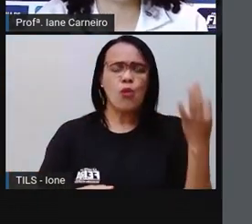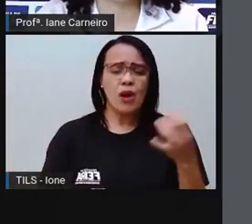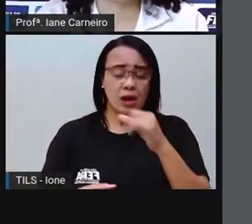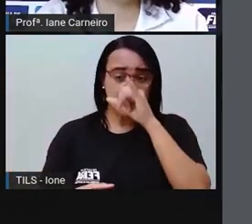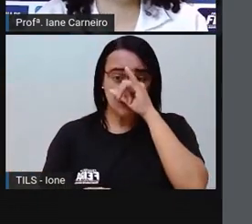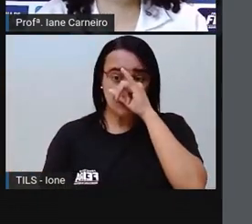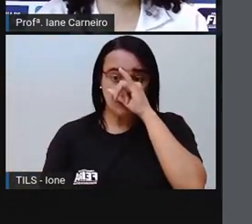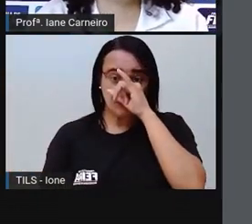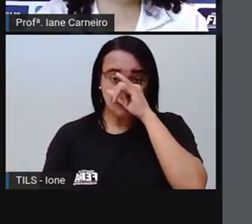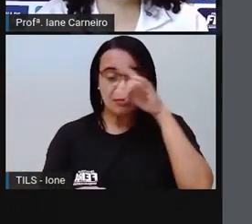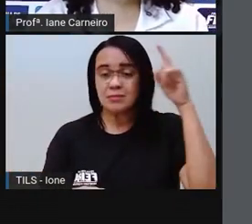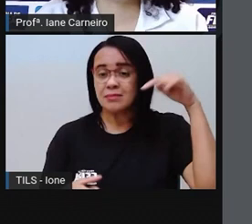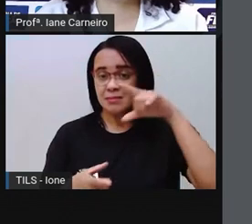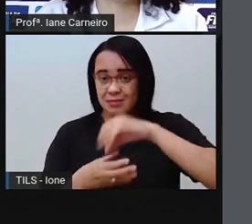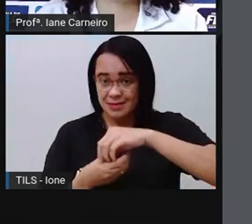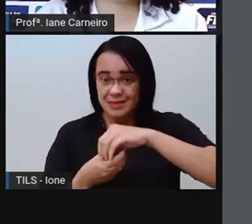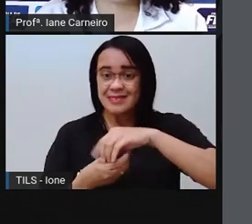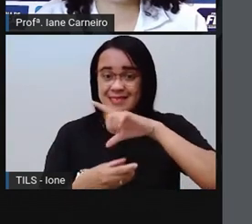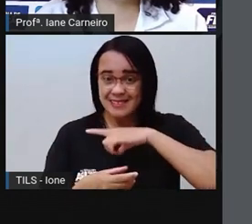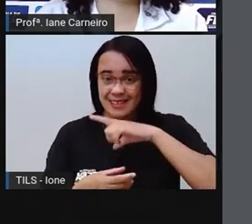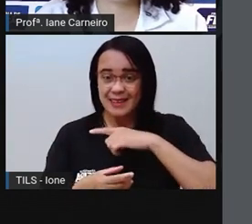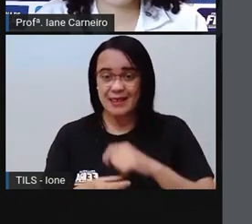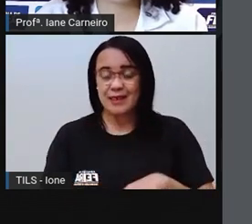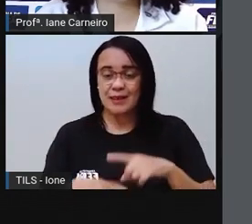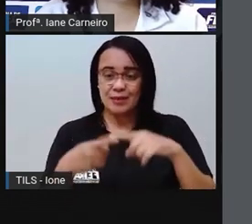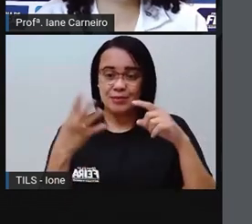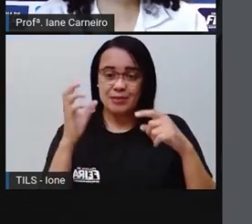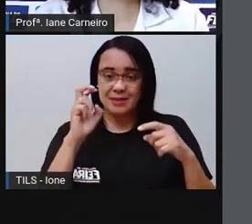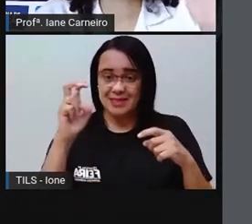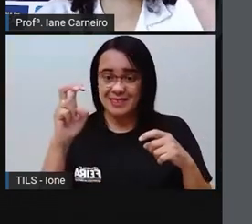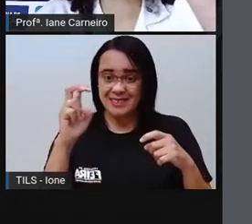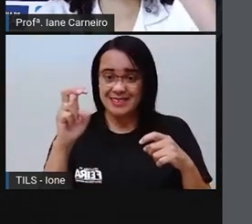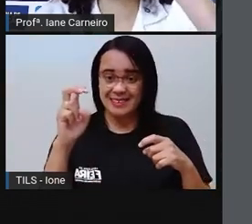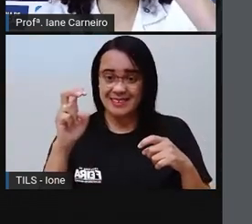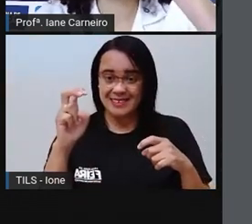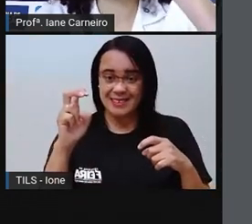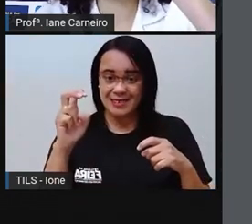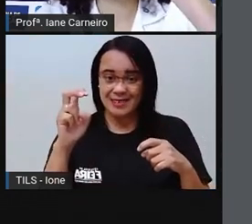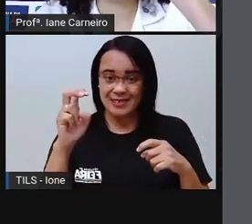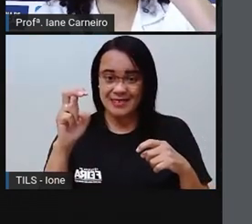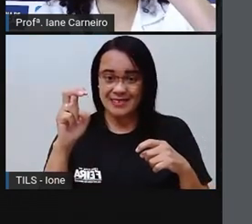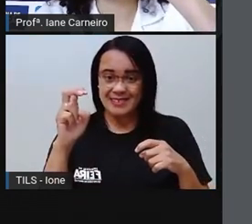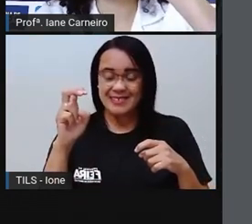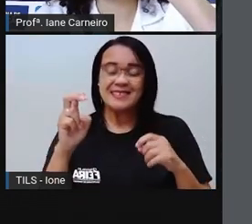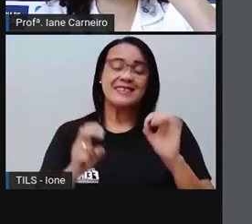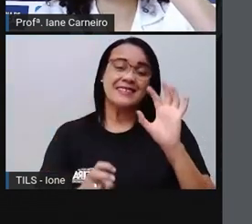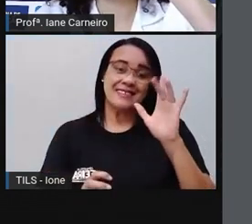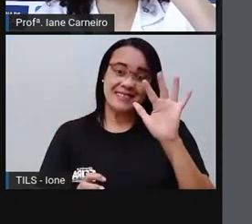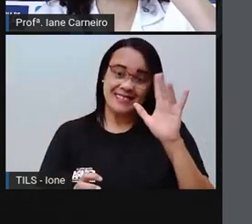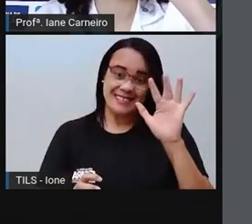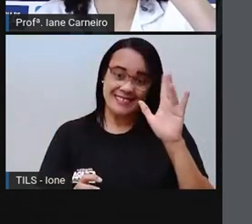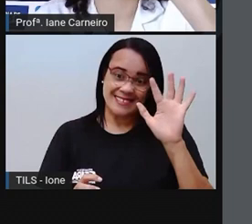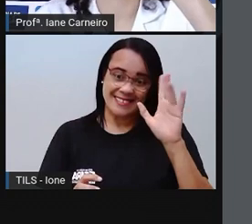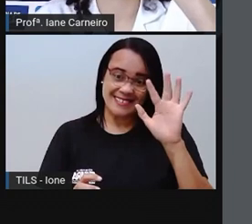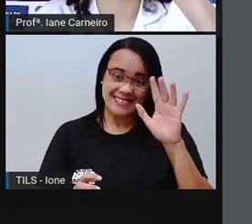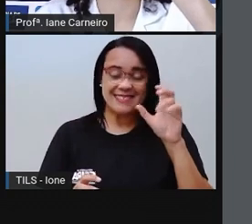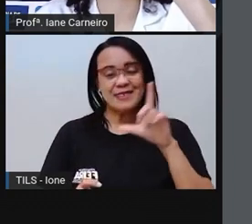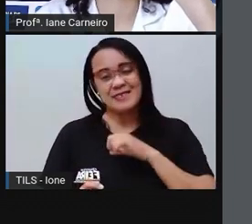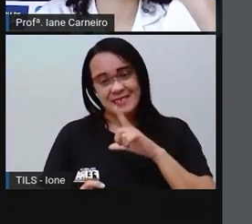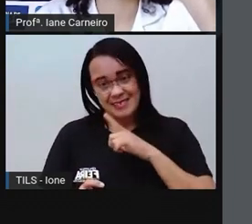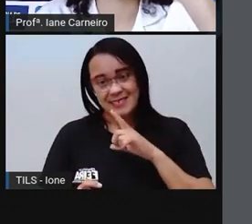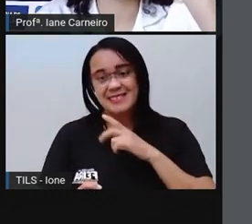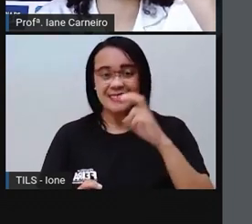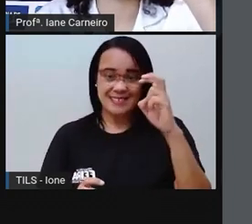aqui? Um, dois, três, quatro, cinco porquinhos.